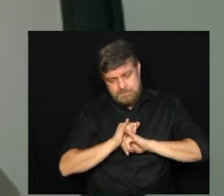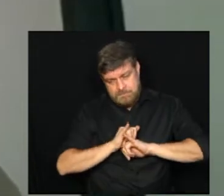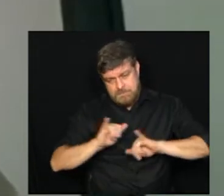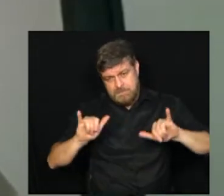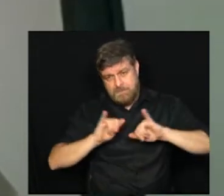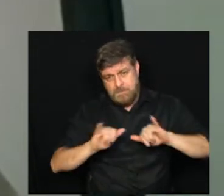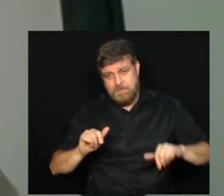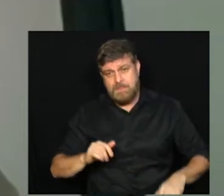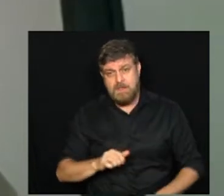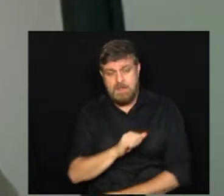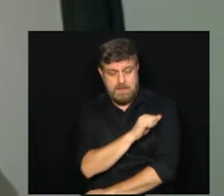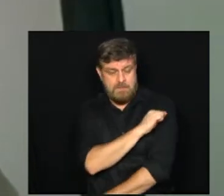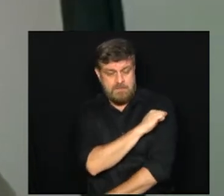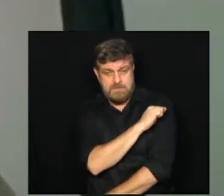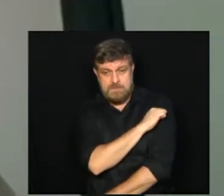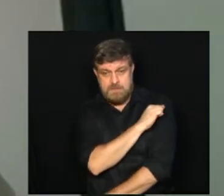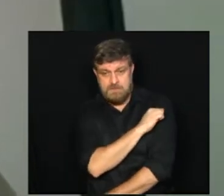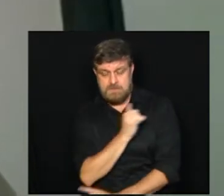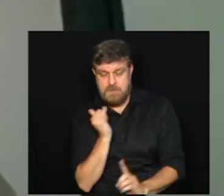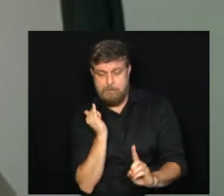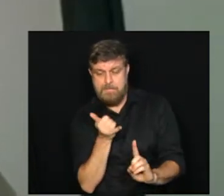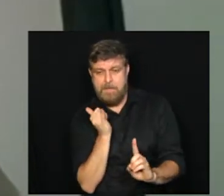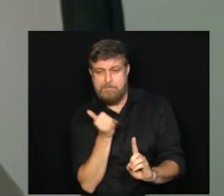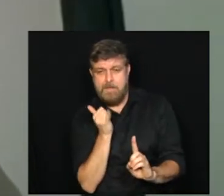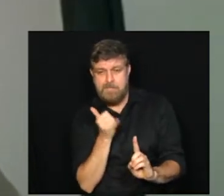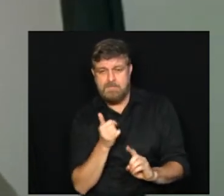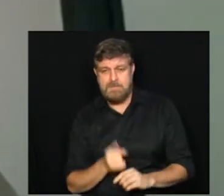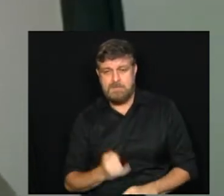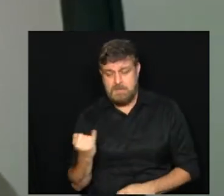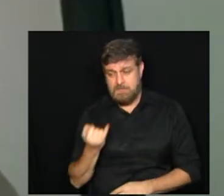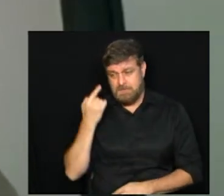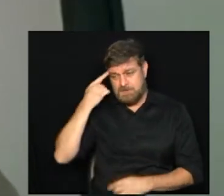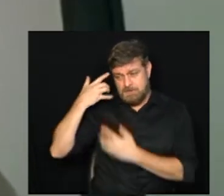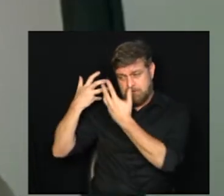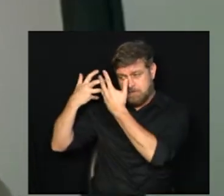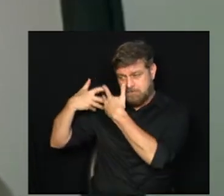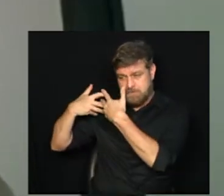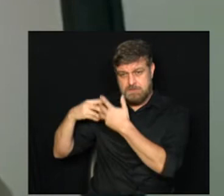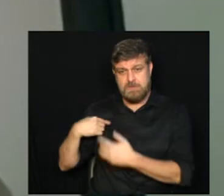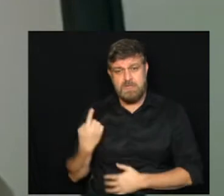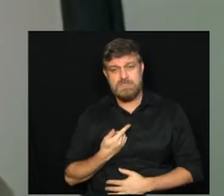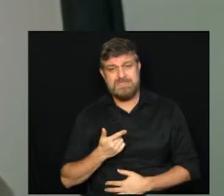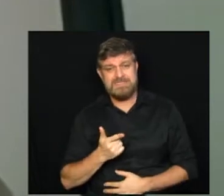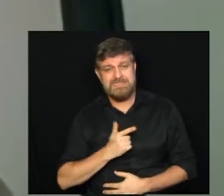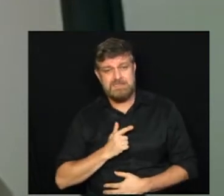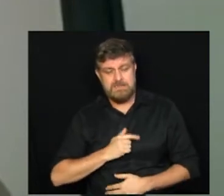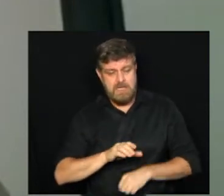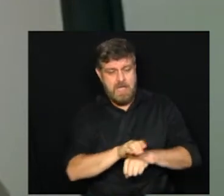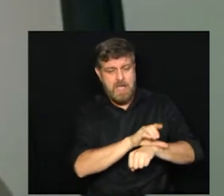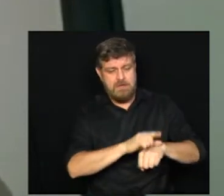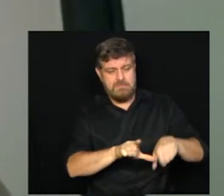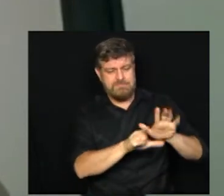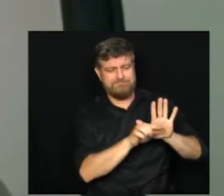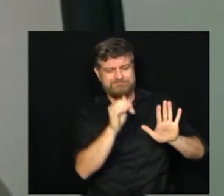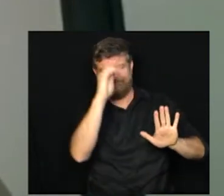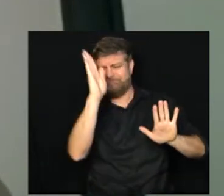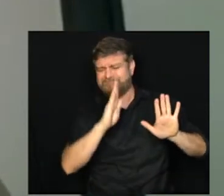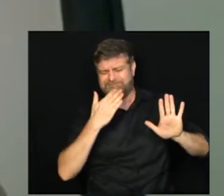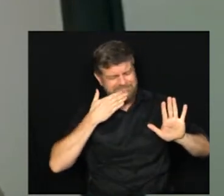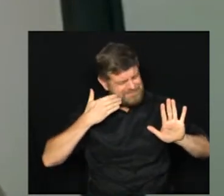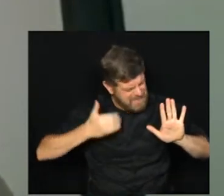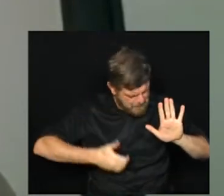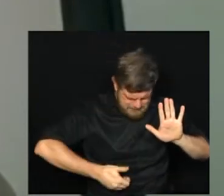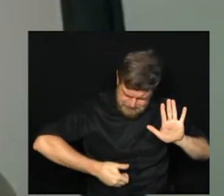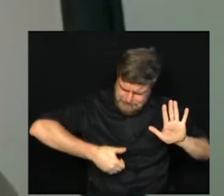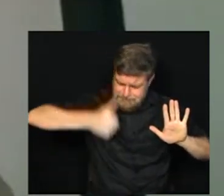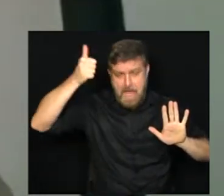meus alunos, e é importante a gente refletir um pouco. A gente tem a melhor Constituição do mundo e tenho certeza que a gente tem a